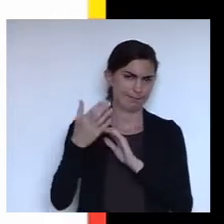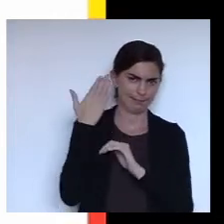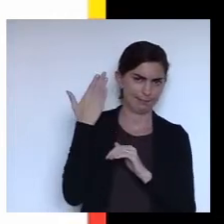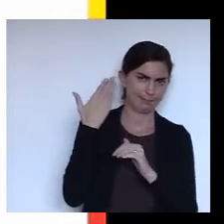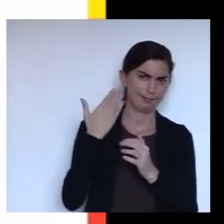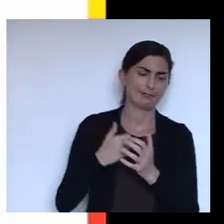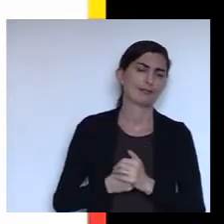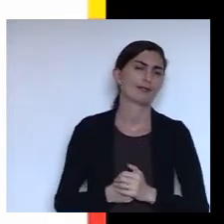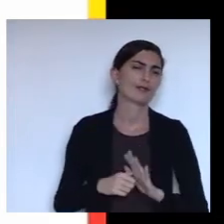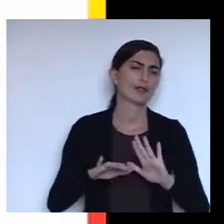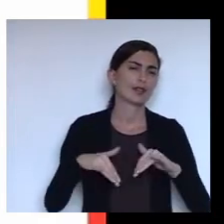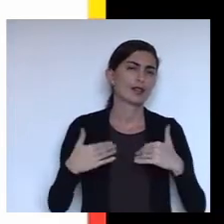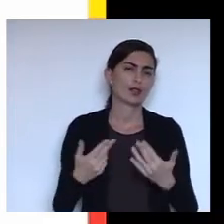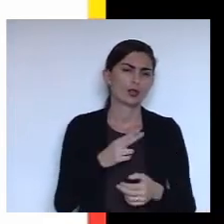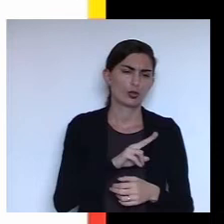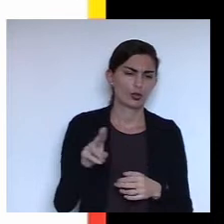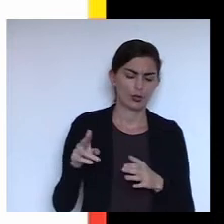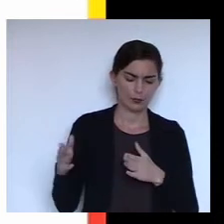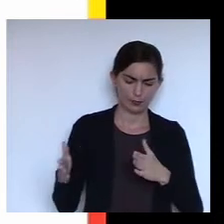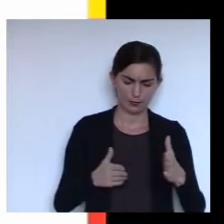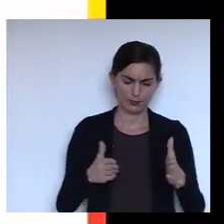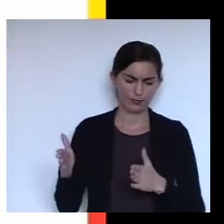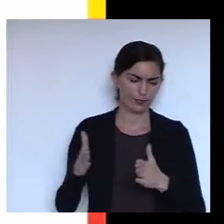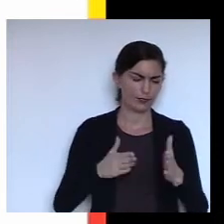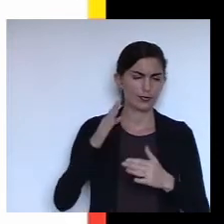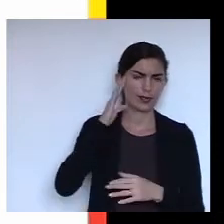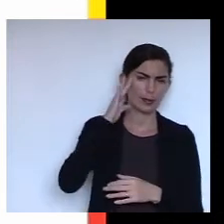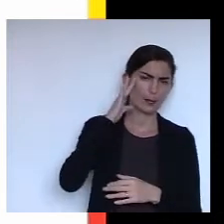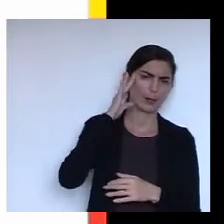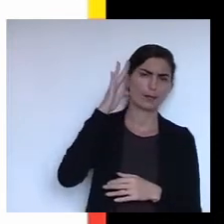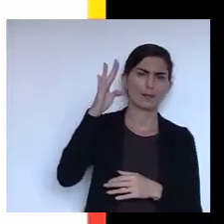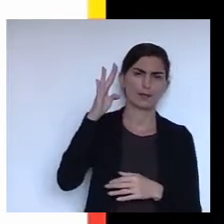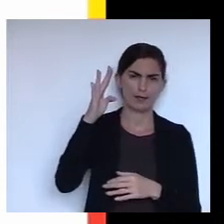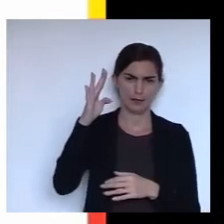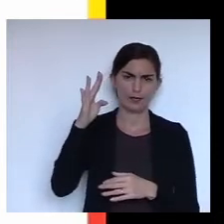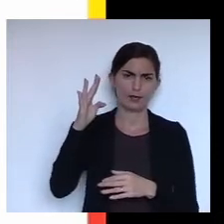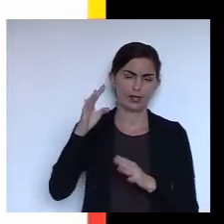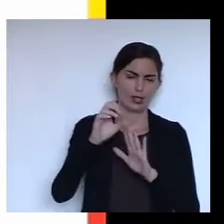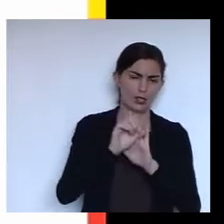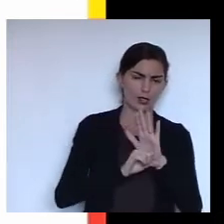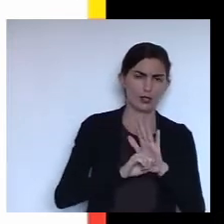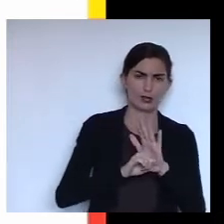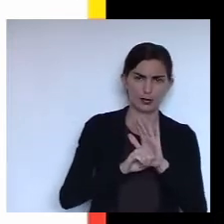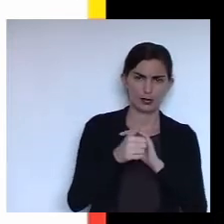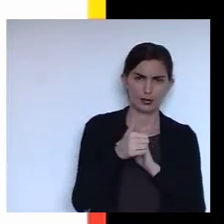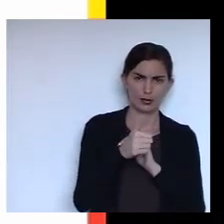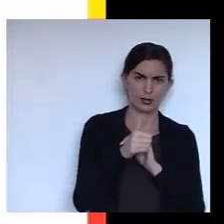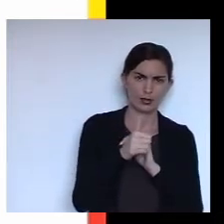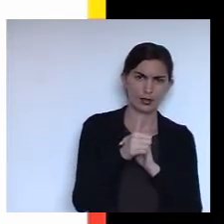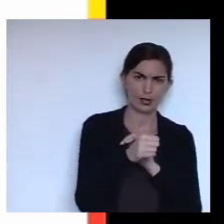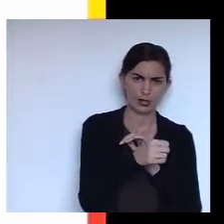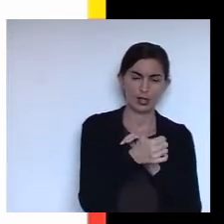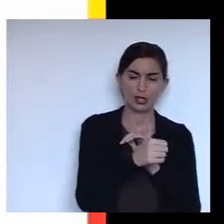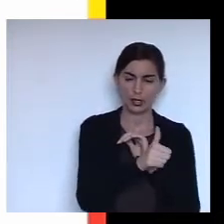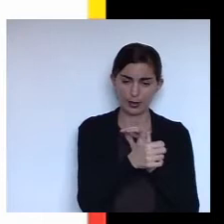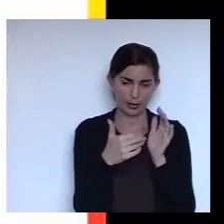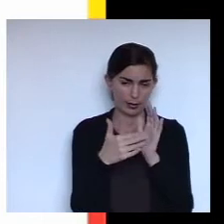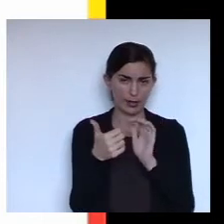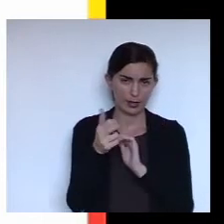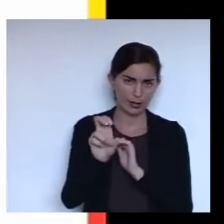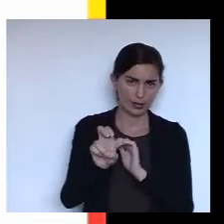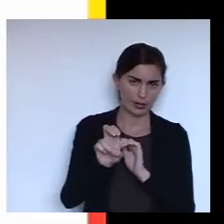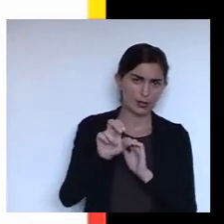bem? Então, a gente chama esse período, principalmente o que vai lá do século XII até o século XV,